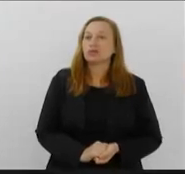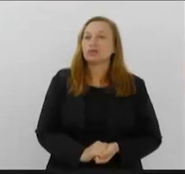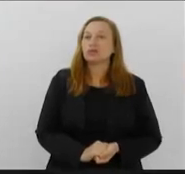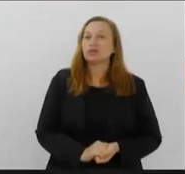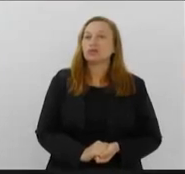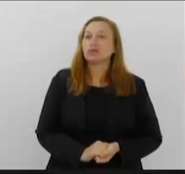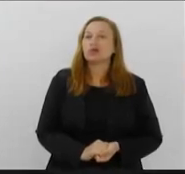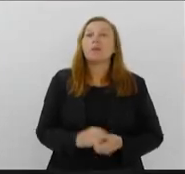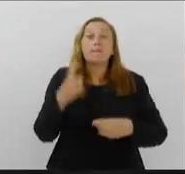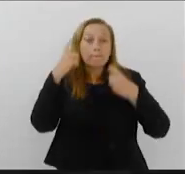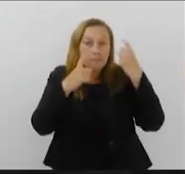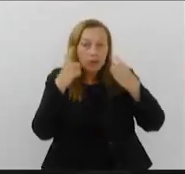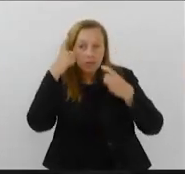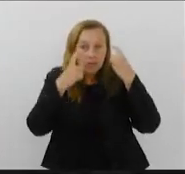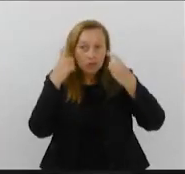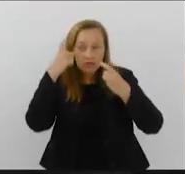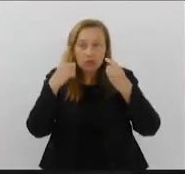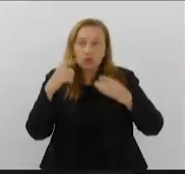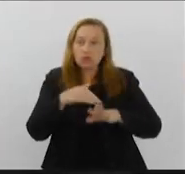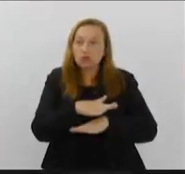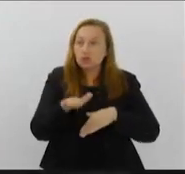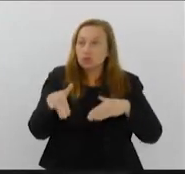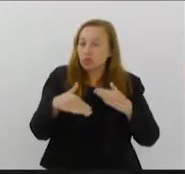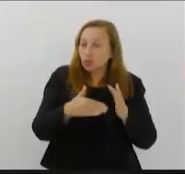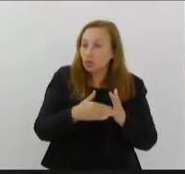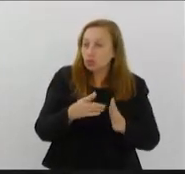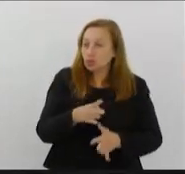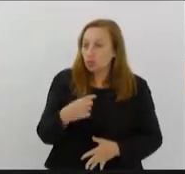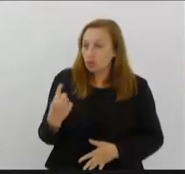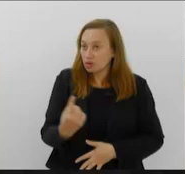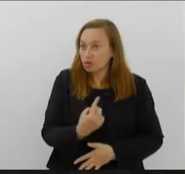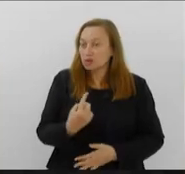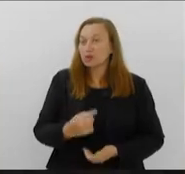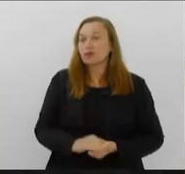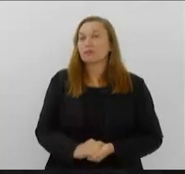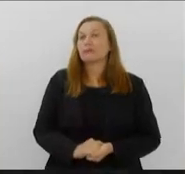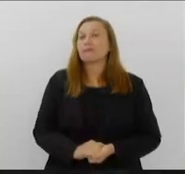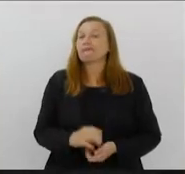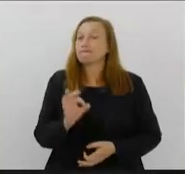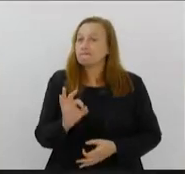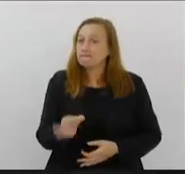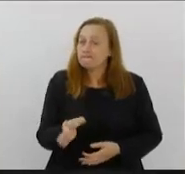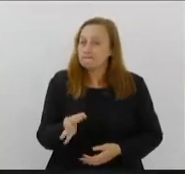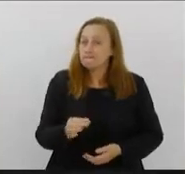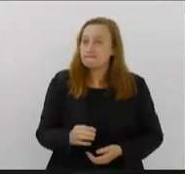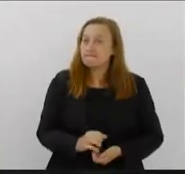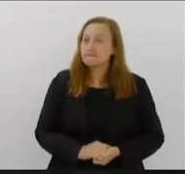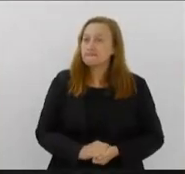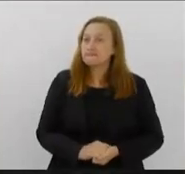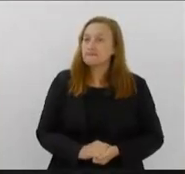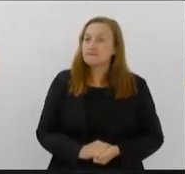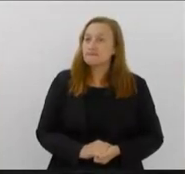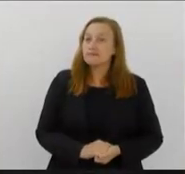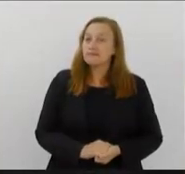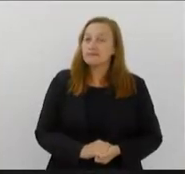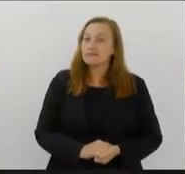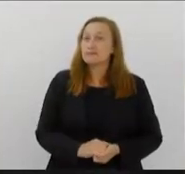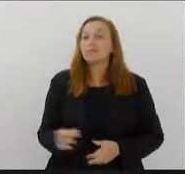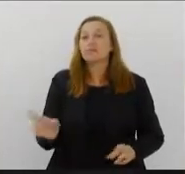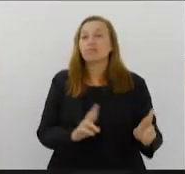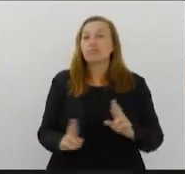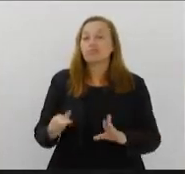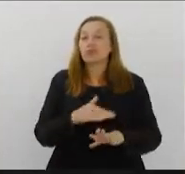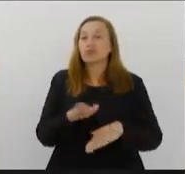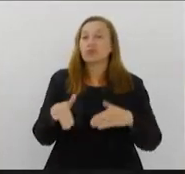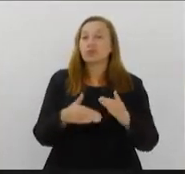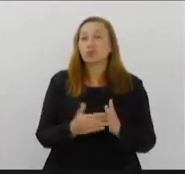da preocupação de todas, todos e todos nós, é certamente um que se correlaciona com todos